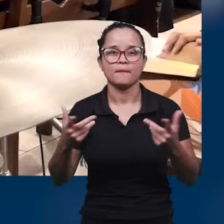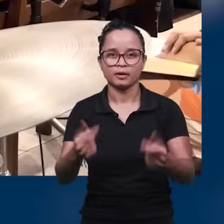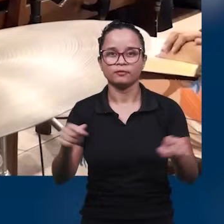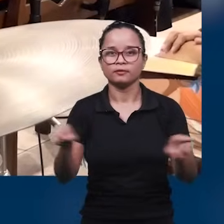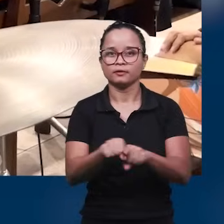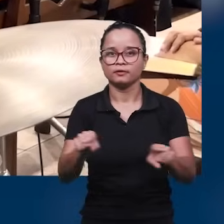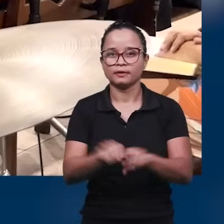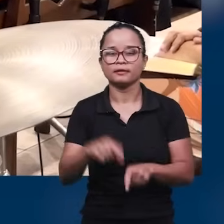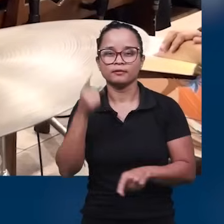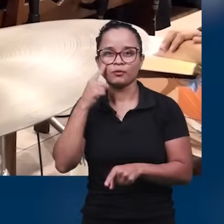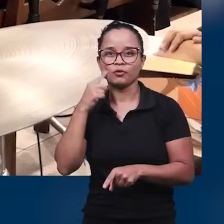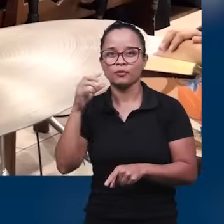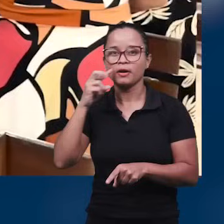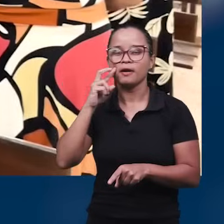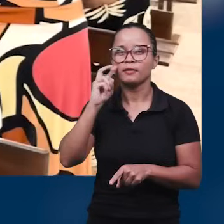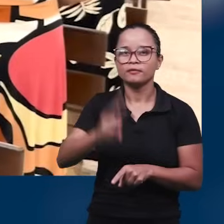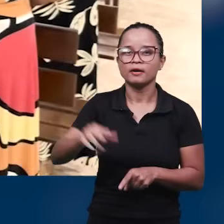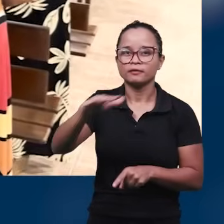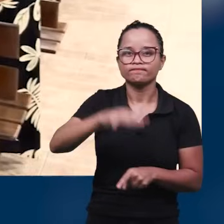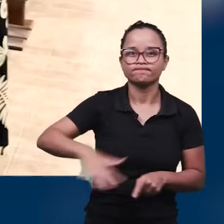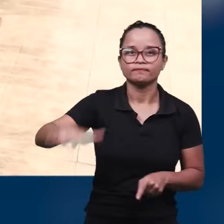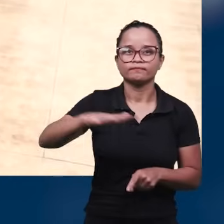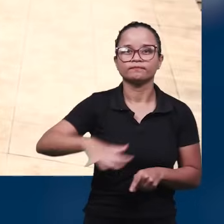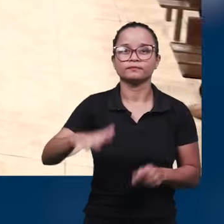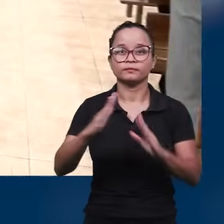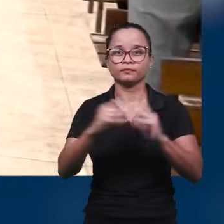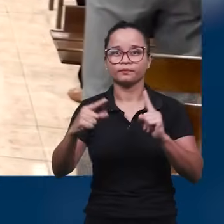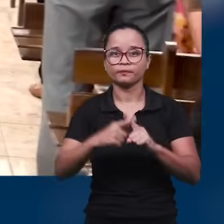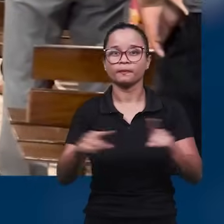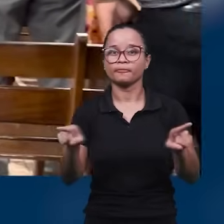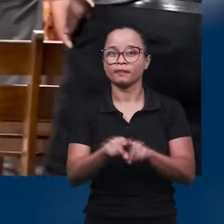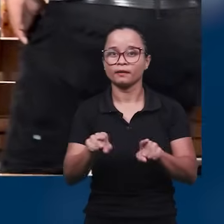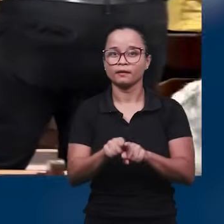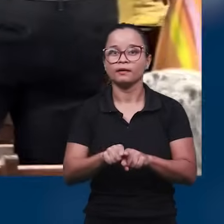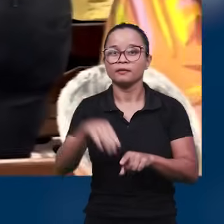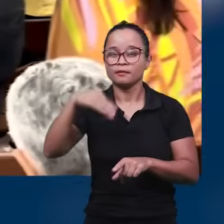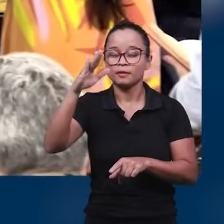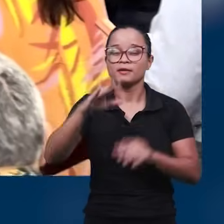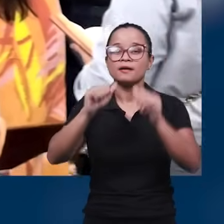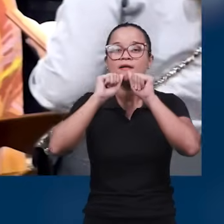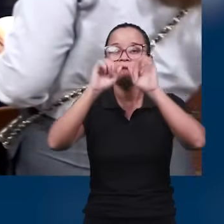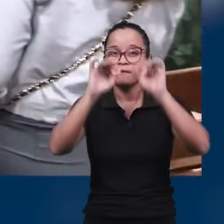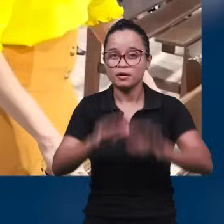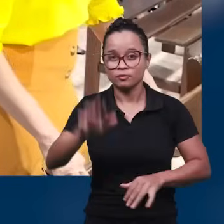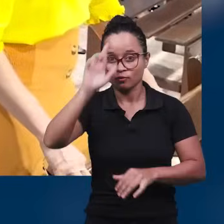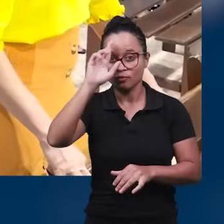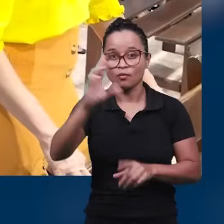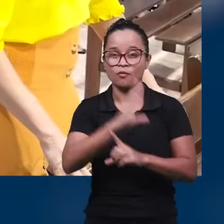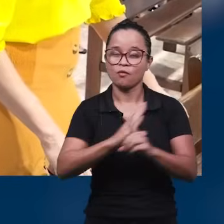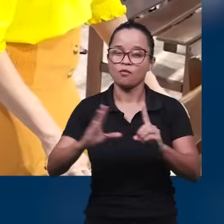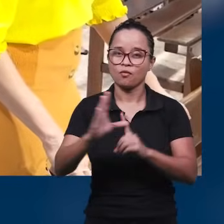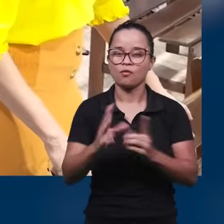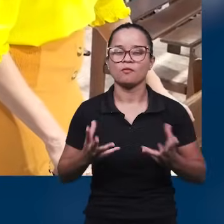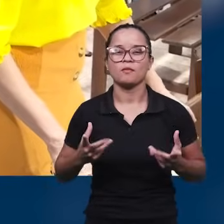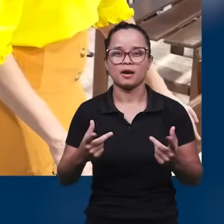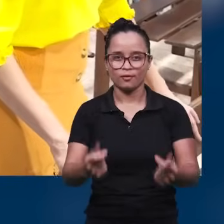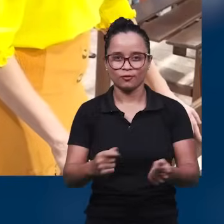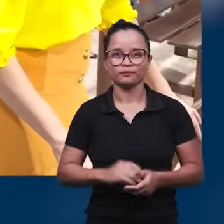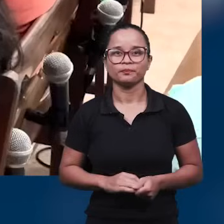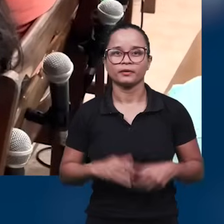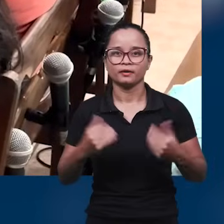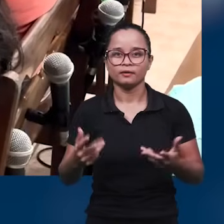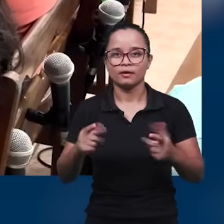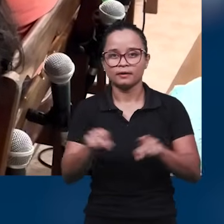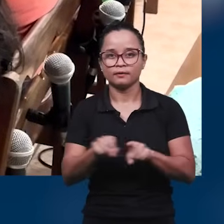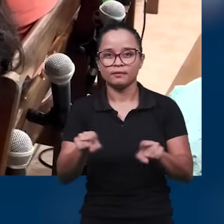O culto foi maravilhoso. Nós tivemos aqui a visita de vários irmãos da nossa igreja aqui da nossa região, participaram conosco